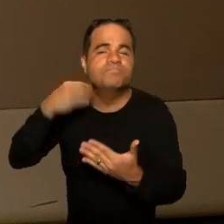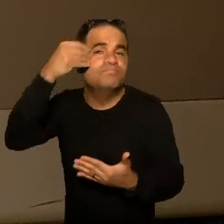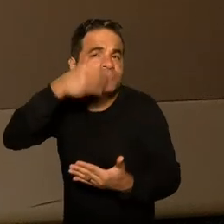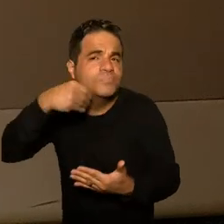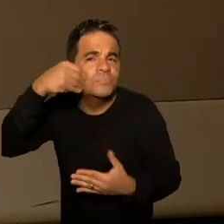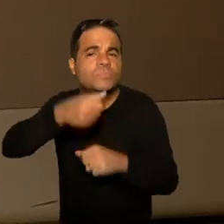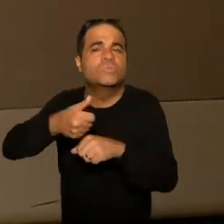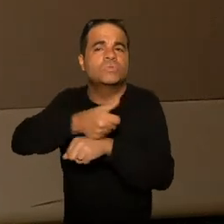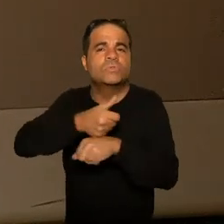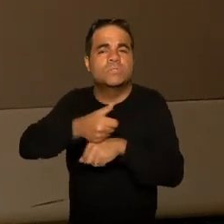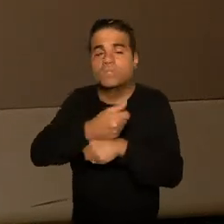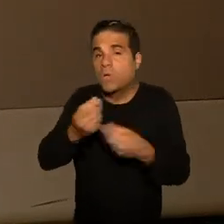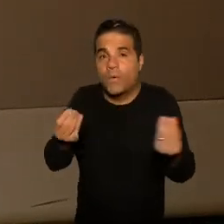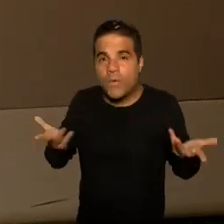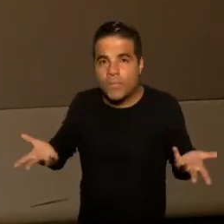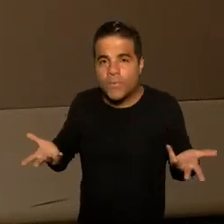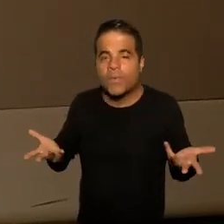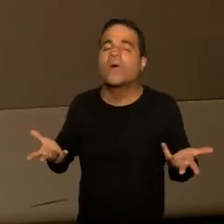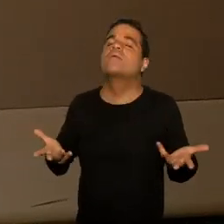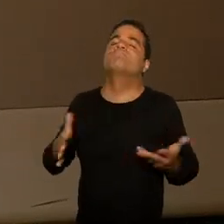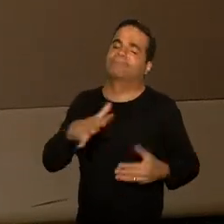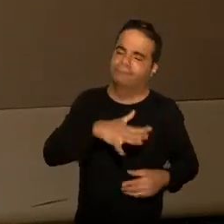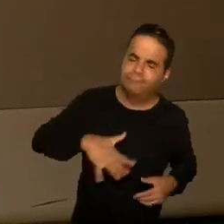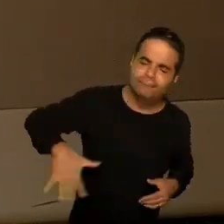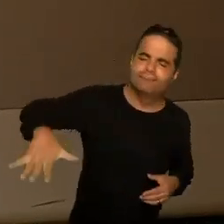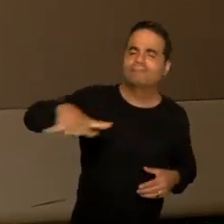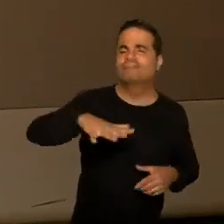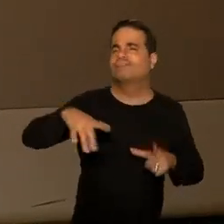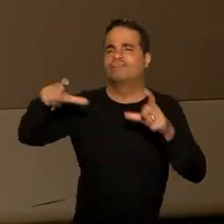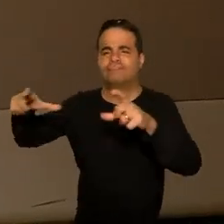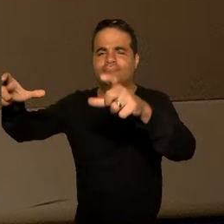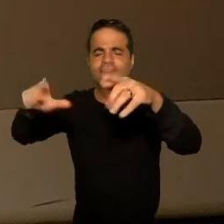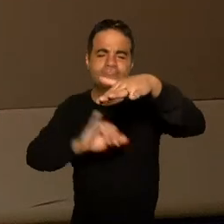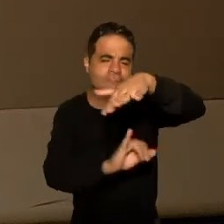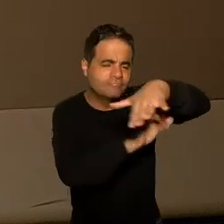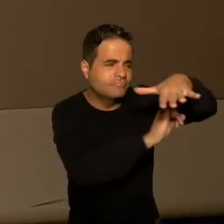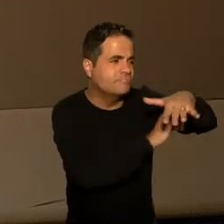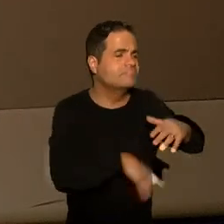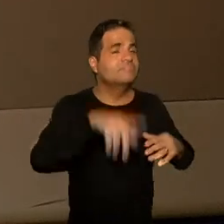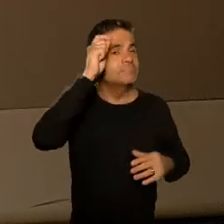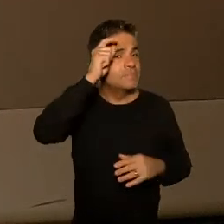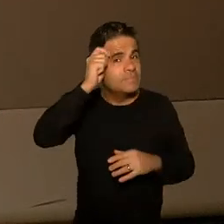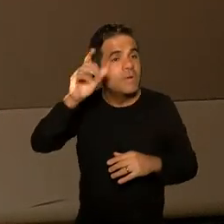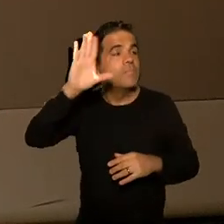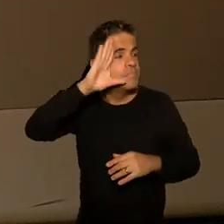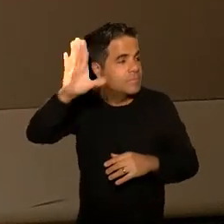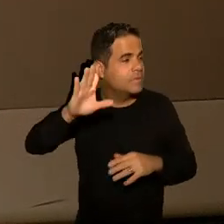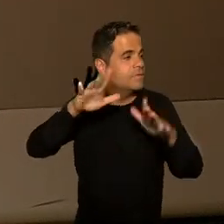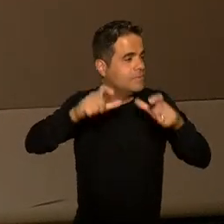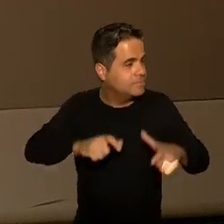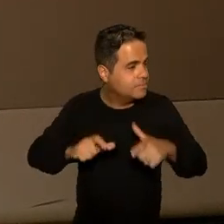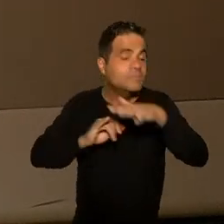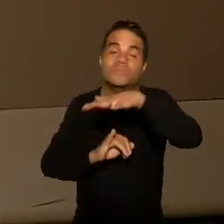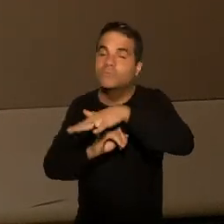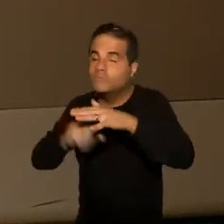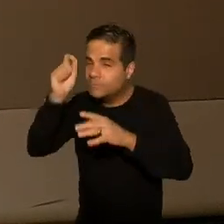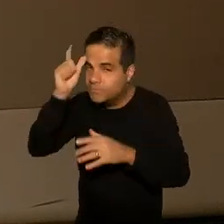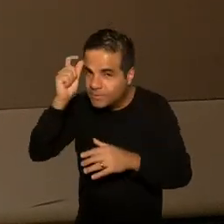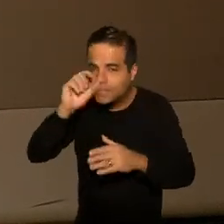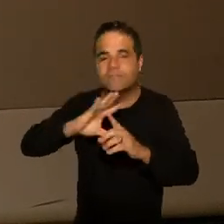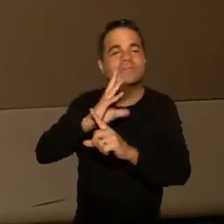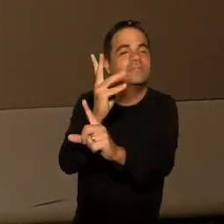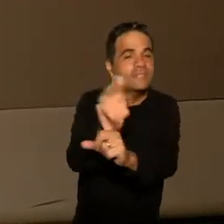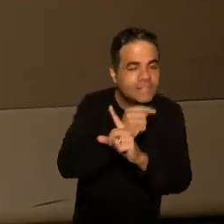profissional ela se dá no ambiente das instituições culturais Principalmente as instituições culturais ligadas à